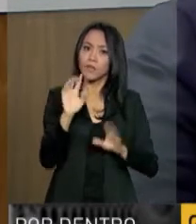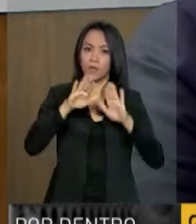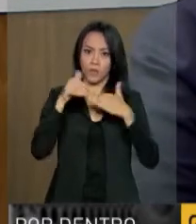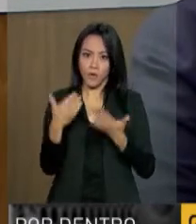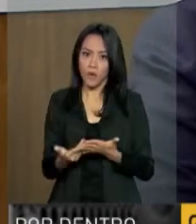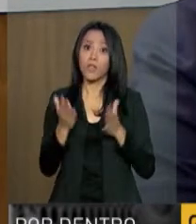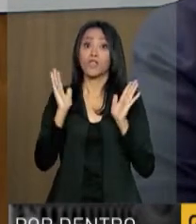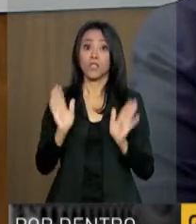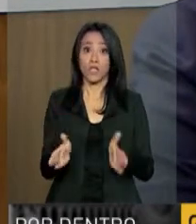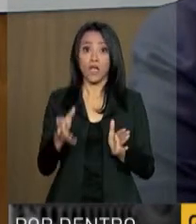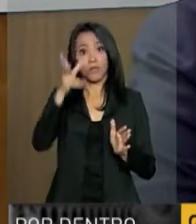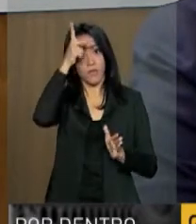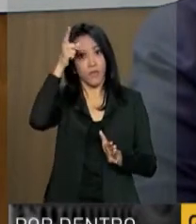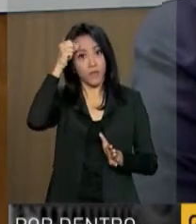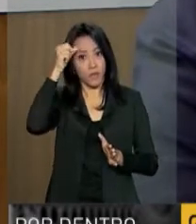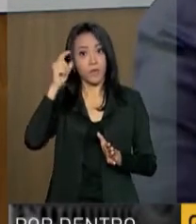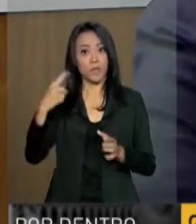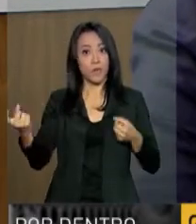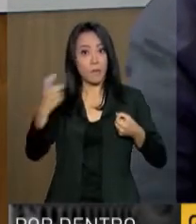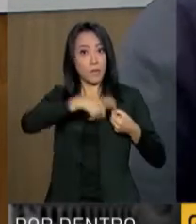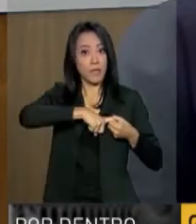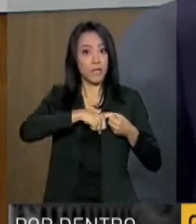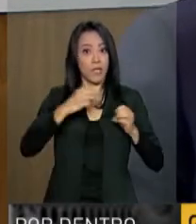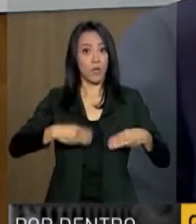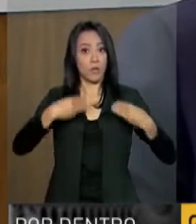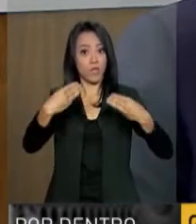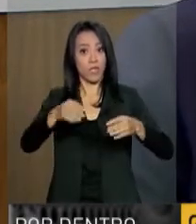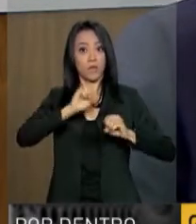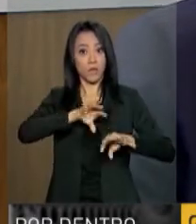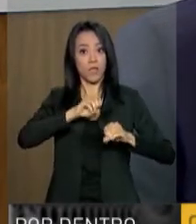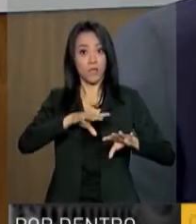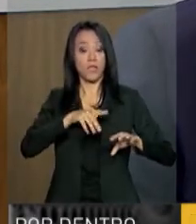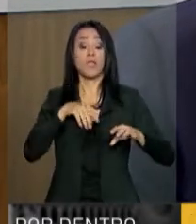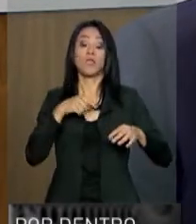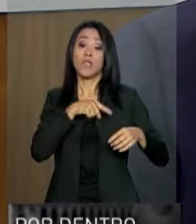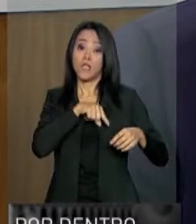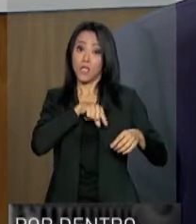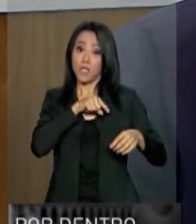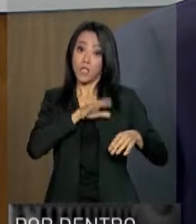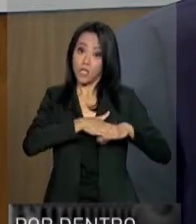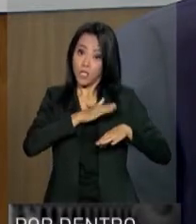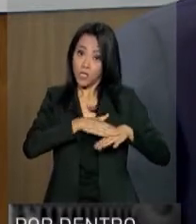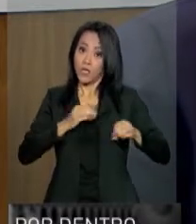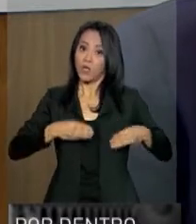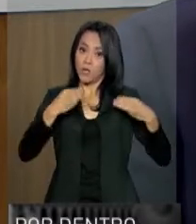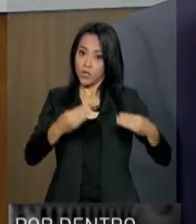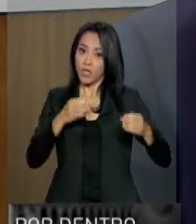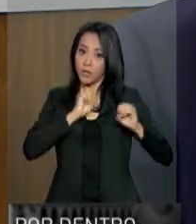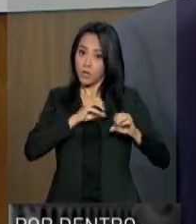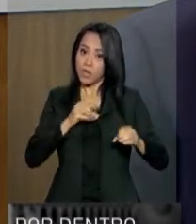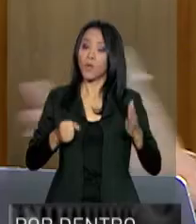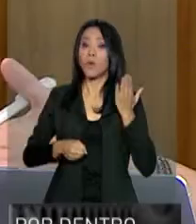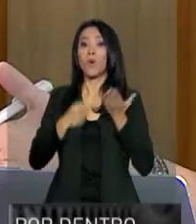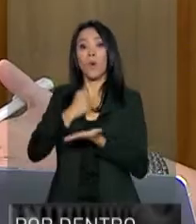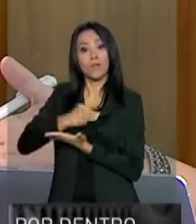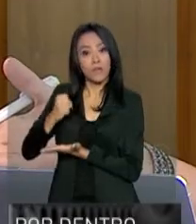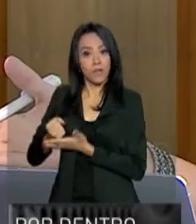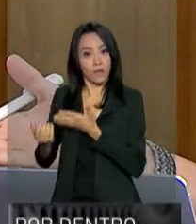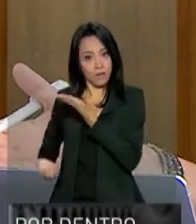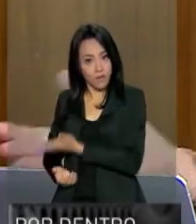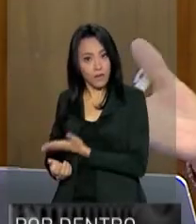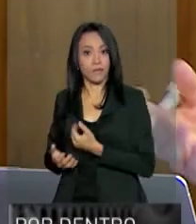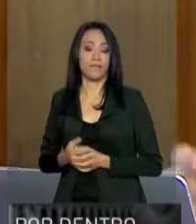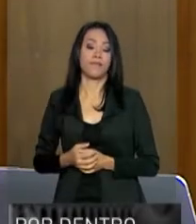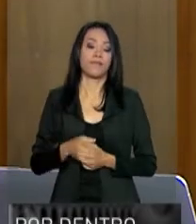as prefeituras estão programas de educação e ministério nos contrata e em relação à saúde da mesma maneira bom início nosso tempo está